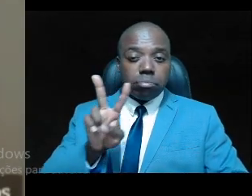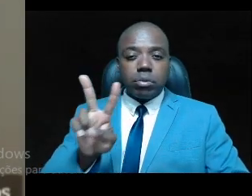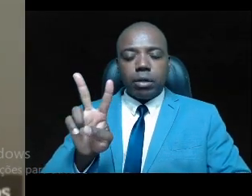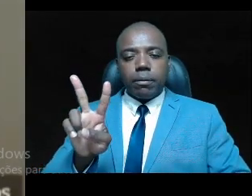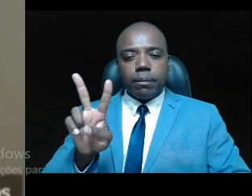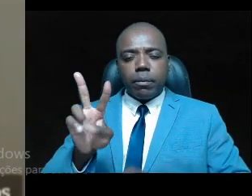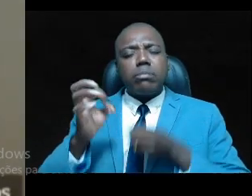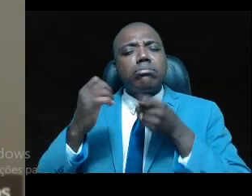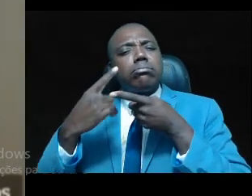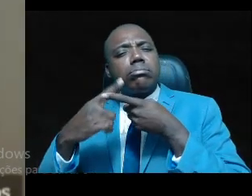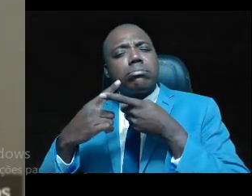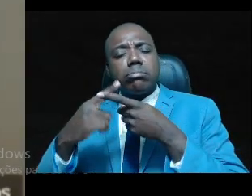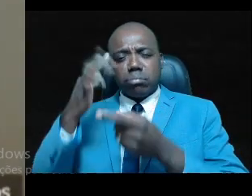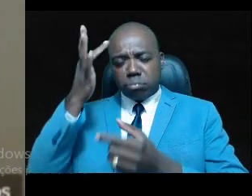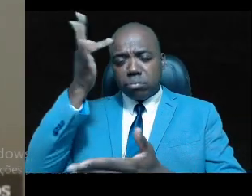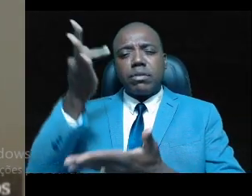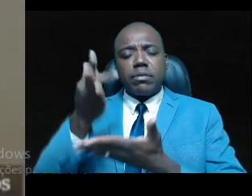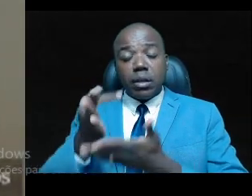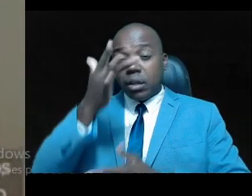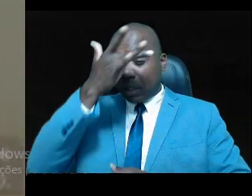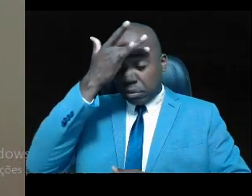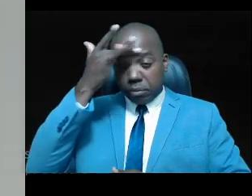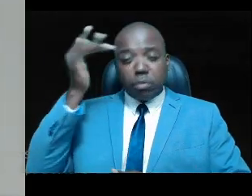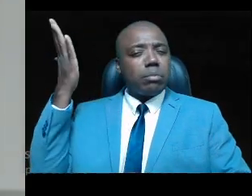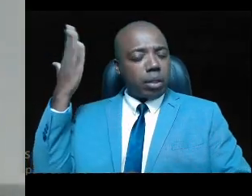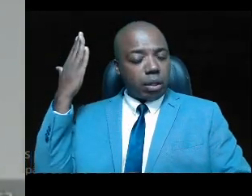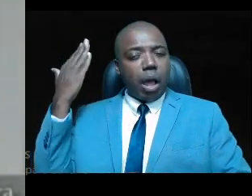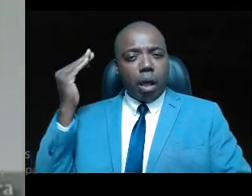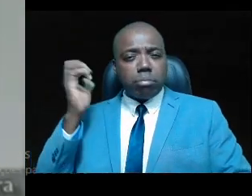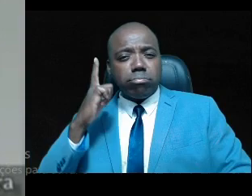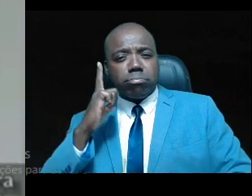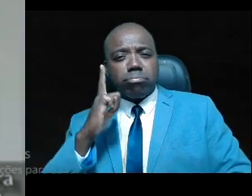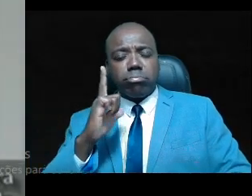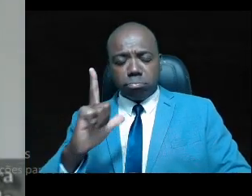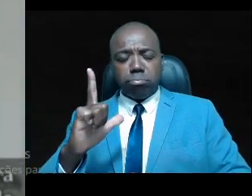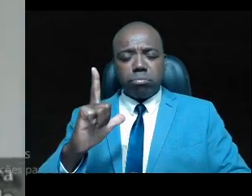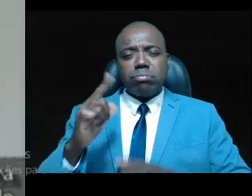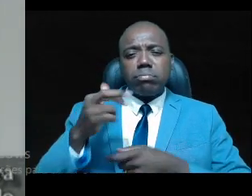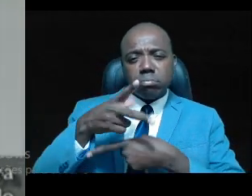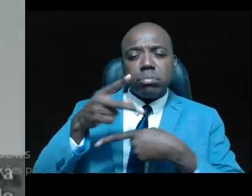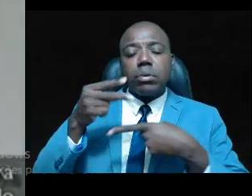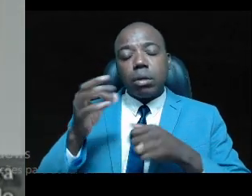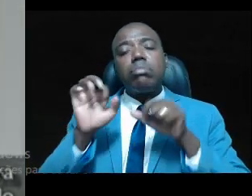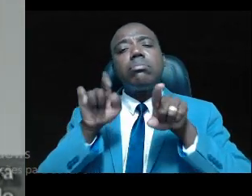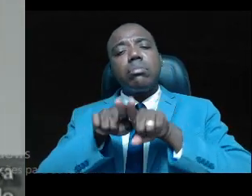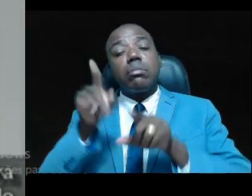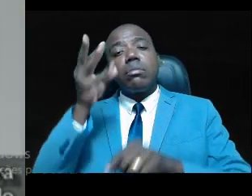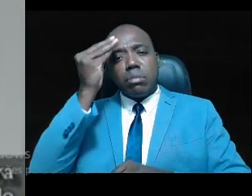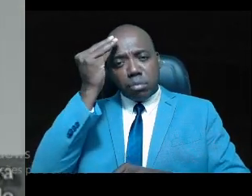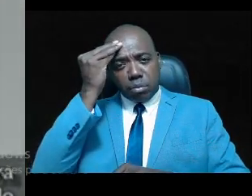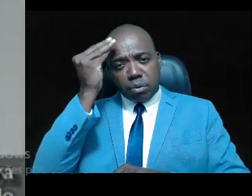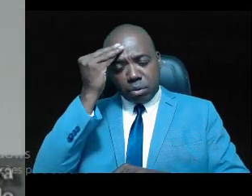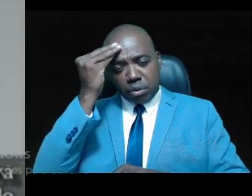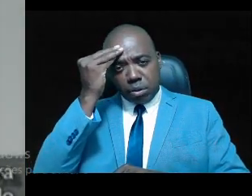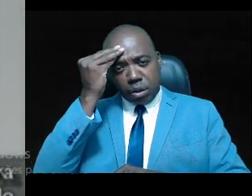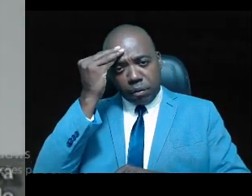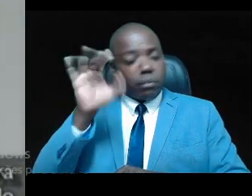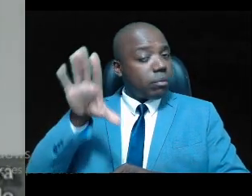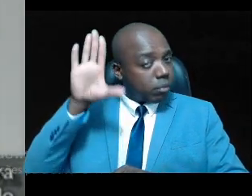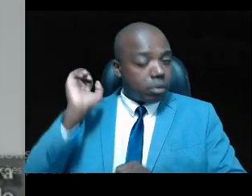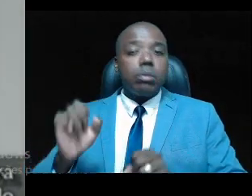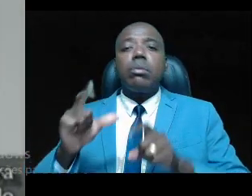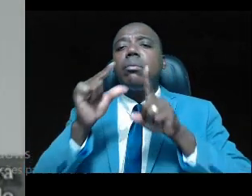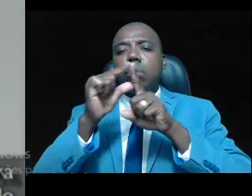Porque por ela os antigos alcançaram o testemunho. Pela fé, entendemos que os mundos pela palavra de Deus